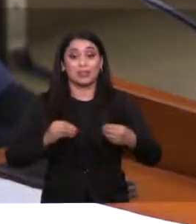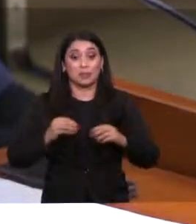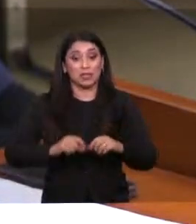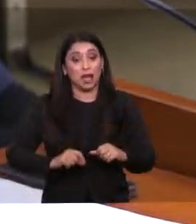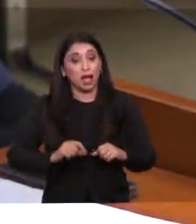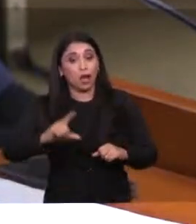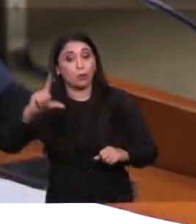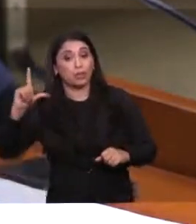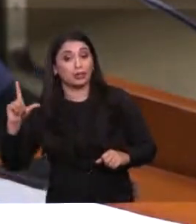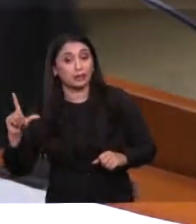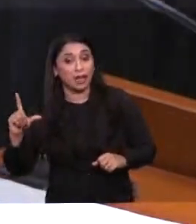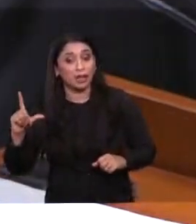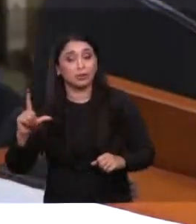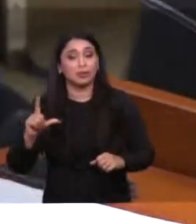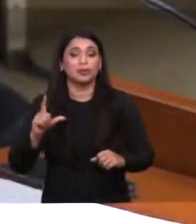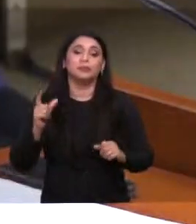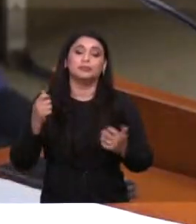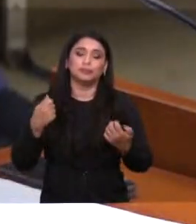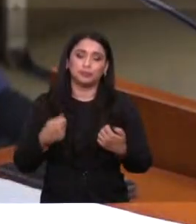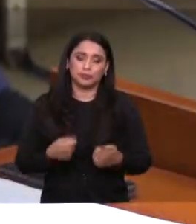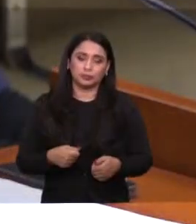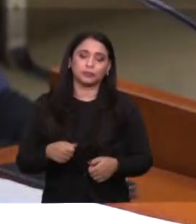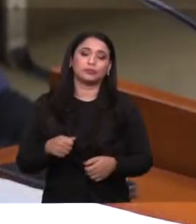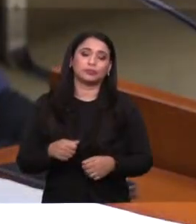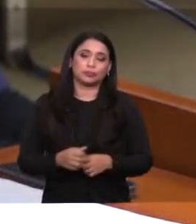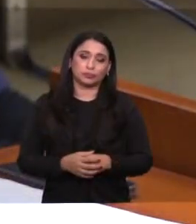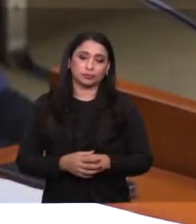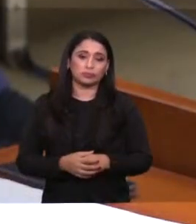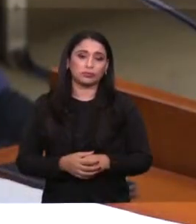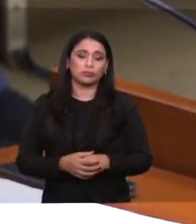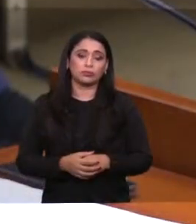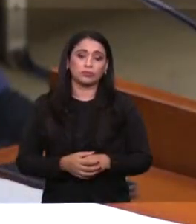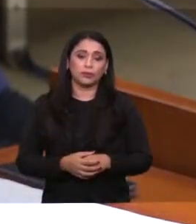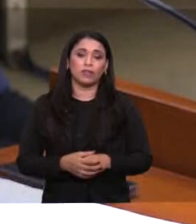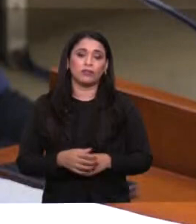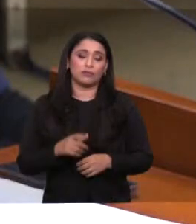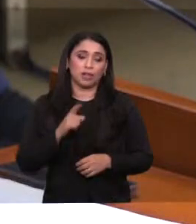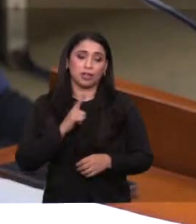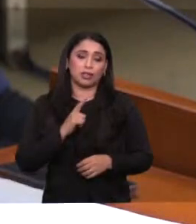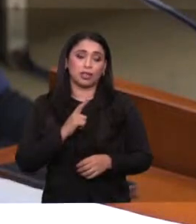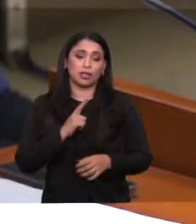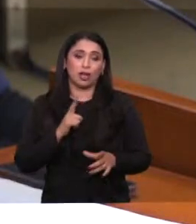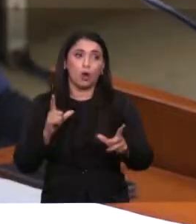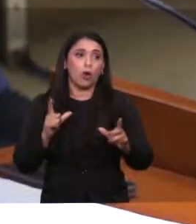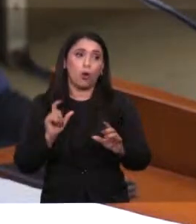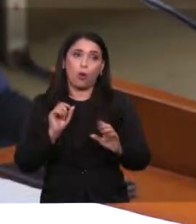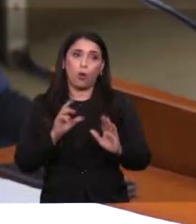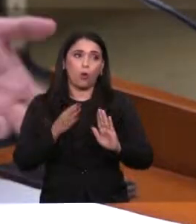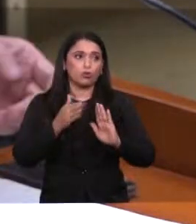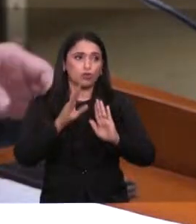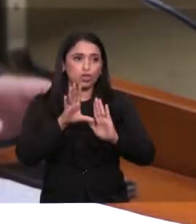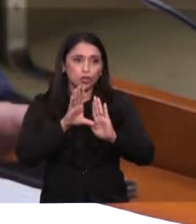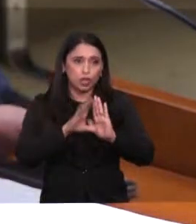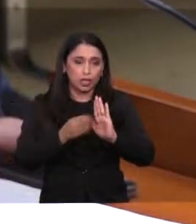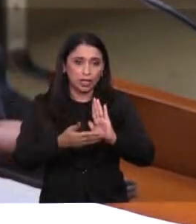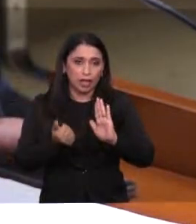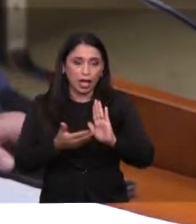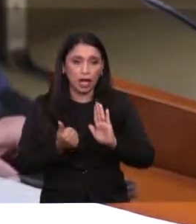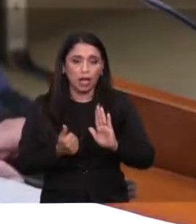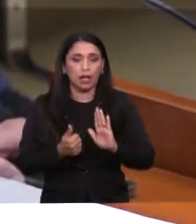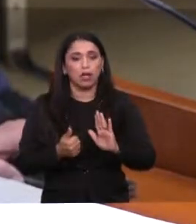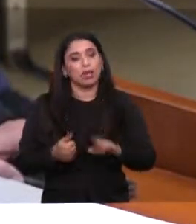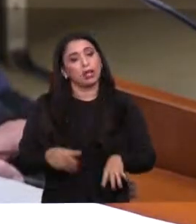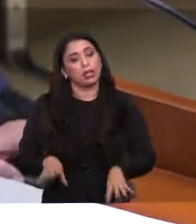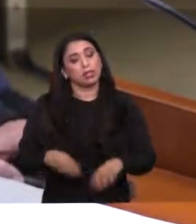isso vai, sem dúvida nenhuma, gerar ou corte de despesa ou aumento de receita através de